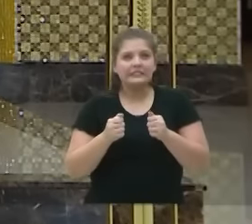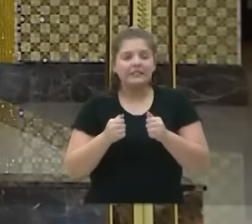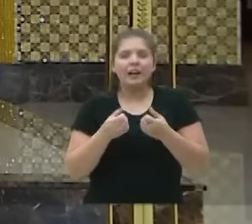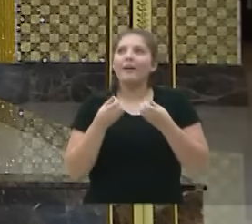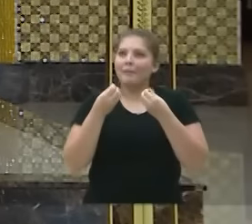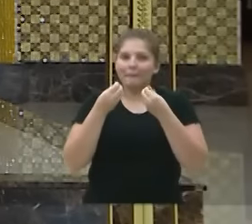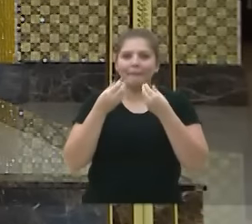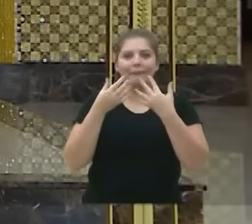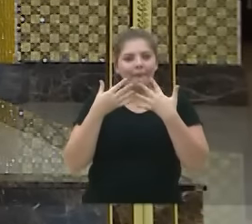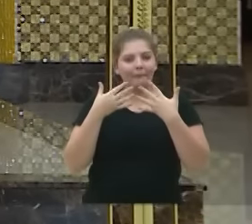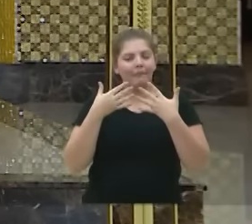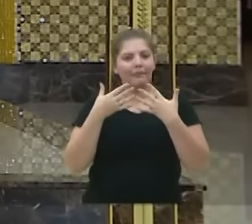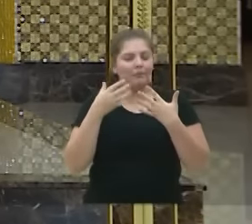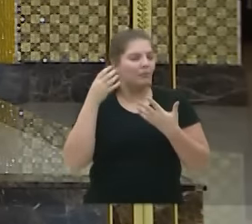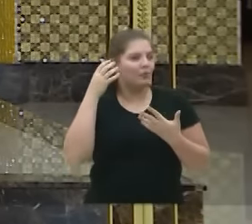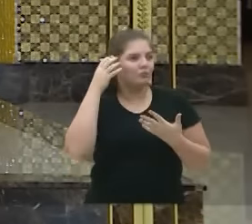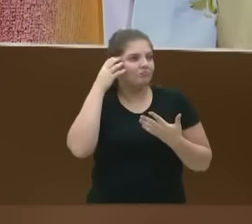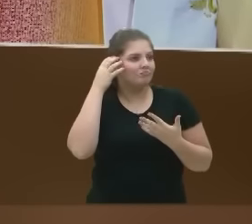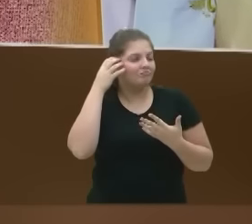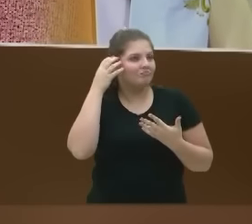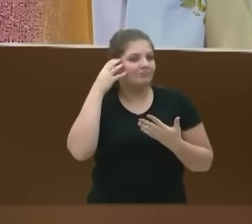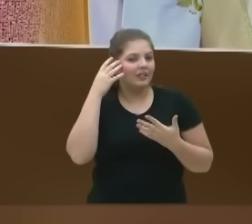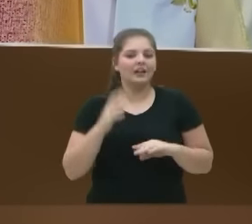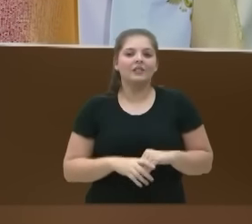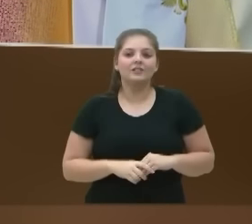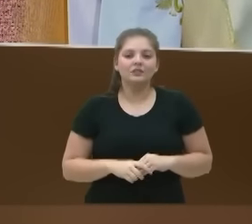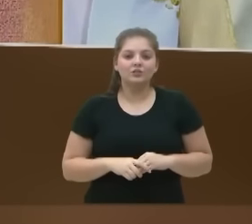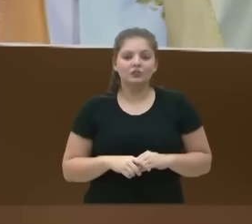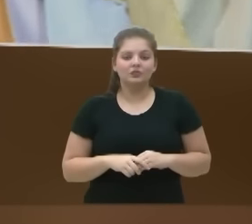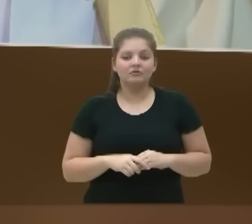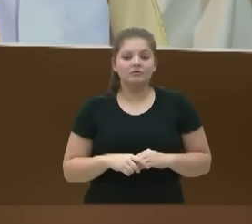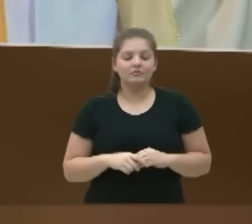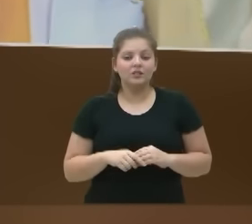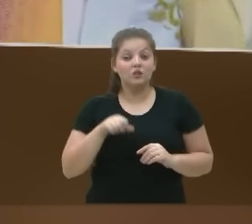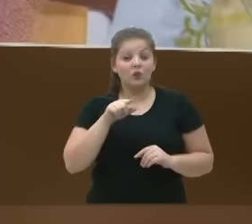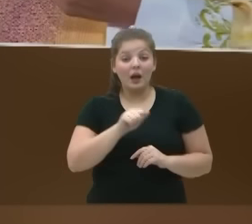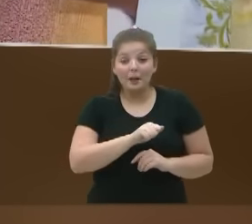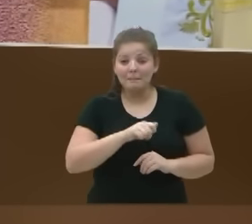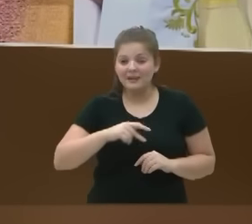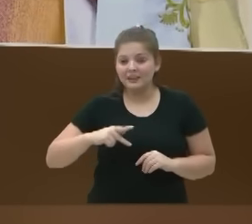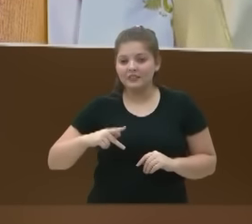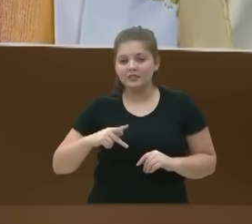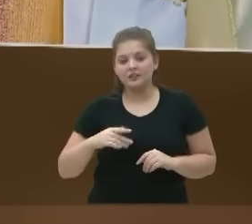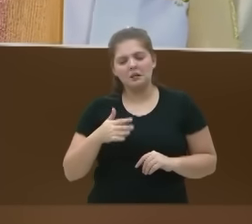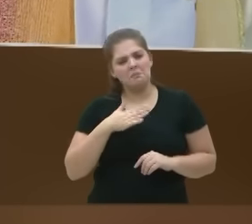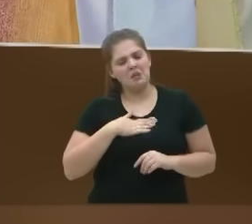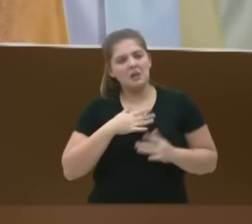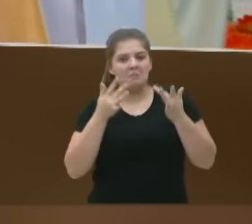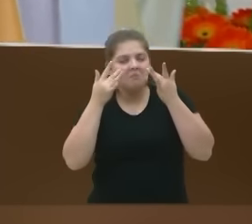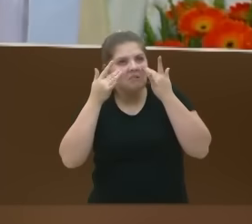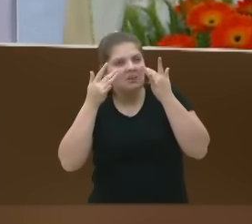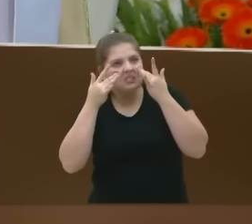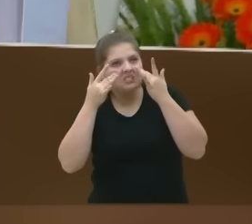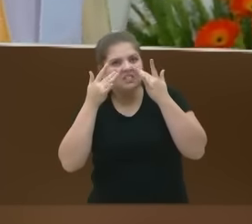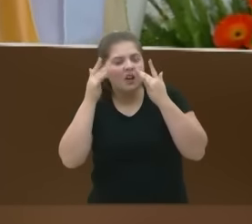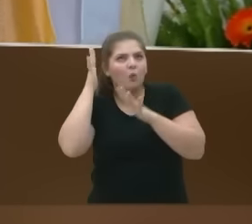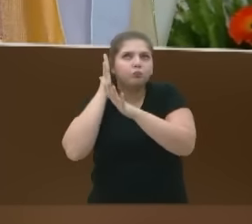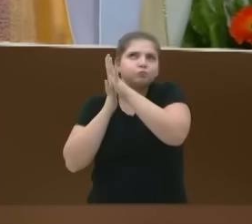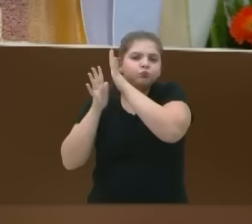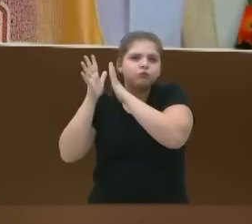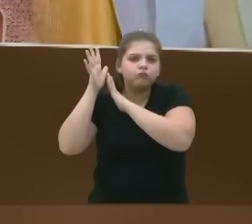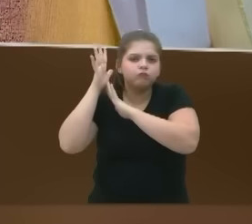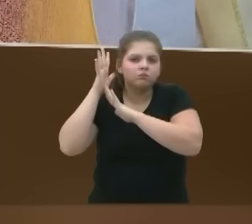escutar, você de todo o Brasil tem um aplicativo, eu não estou falando me escutar, tudo bem, me cansa ouvir a voz